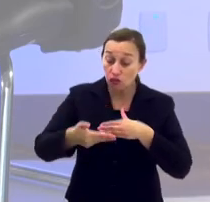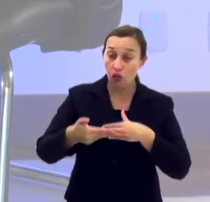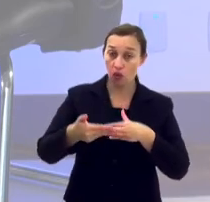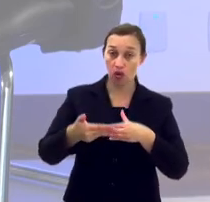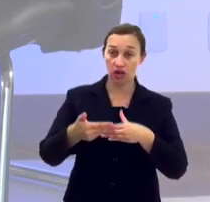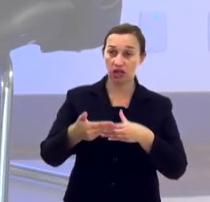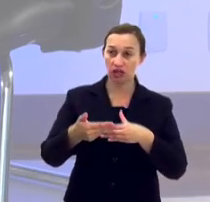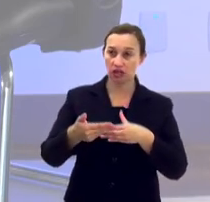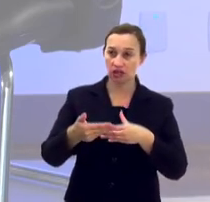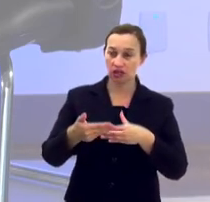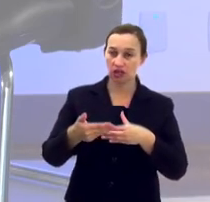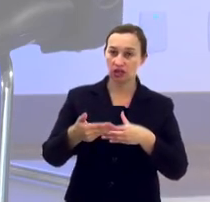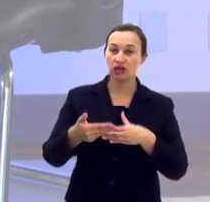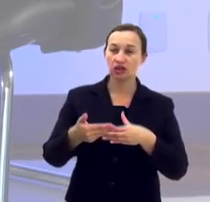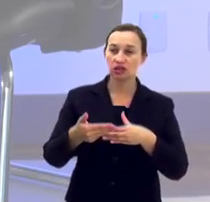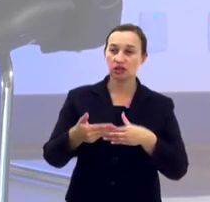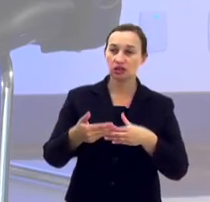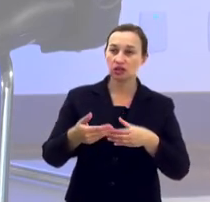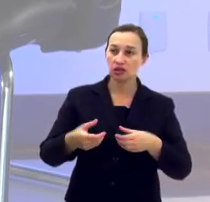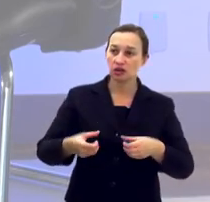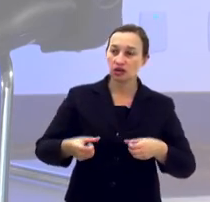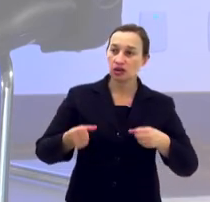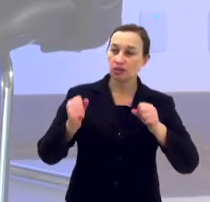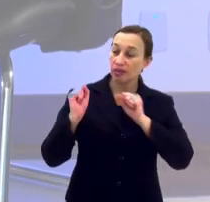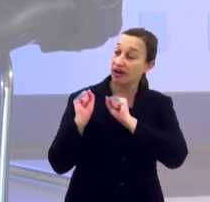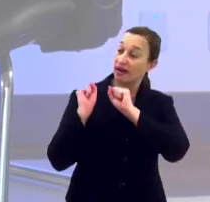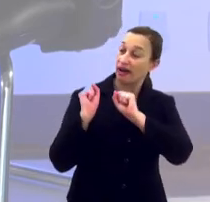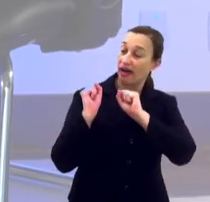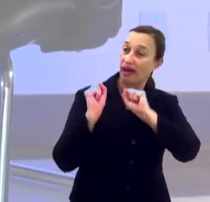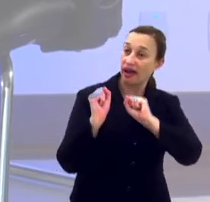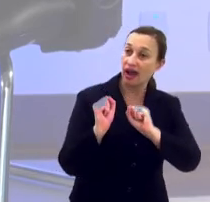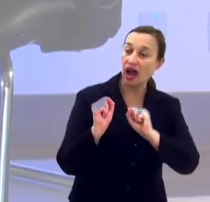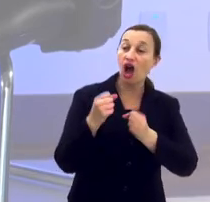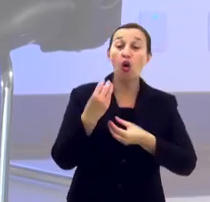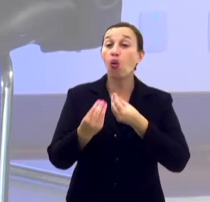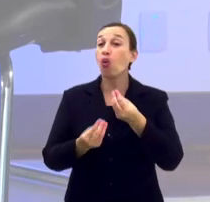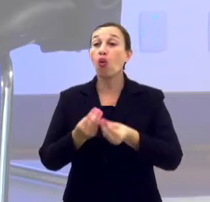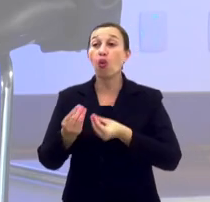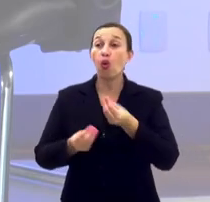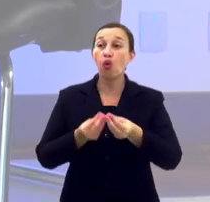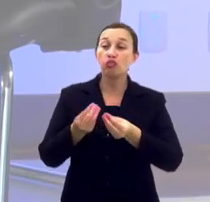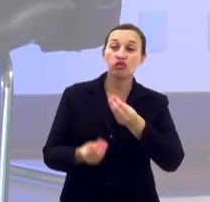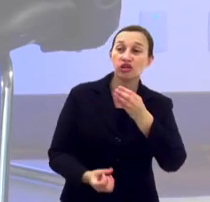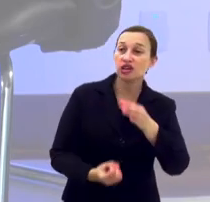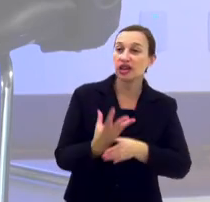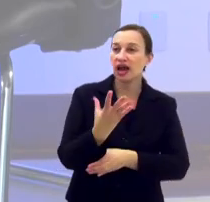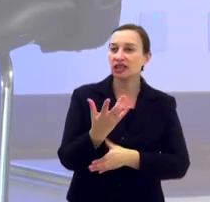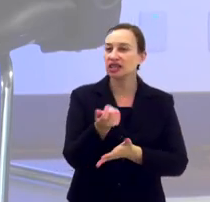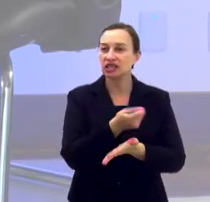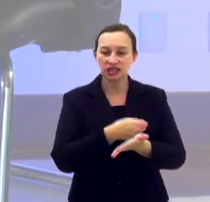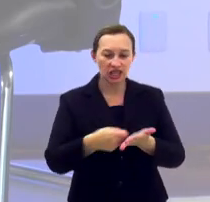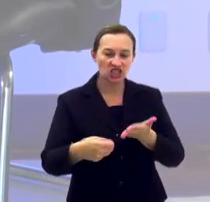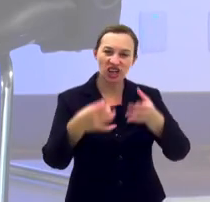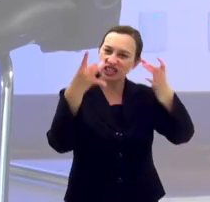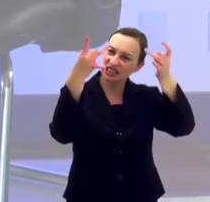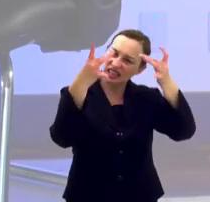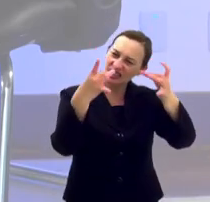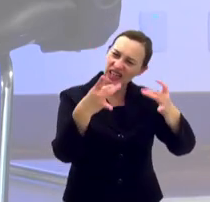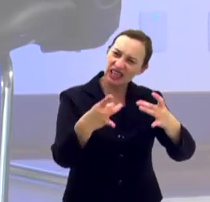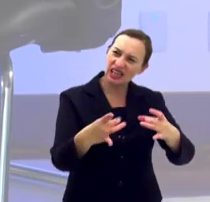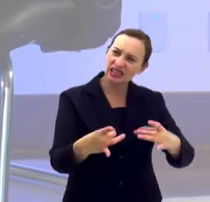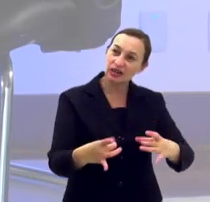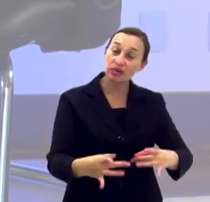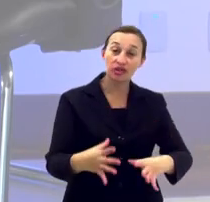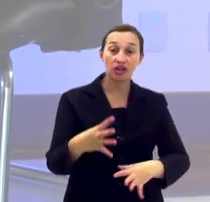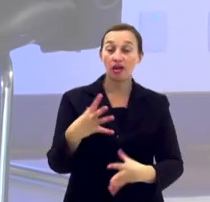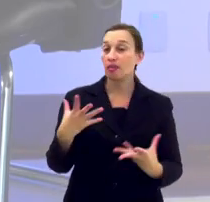com as hastes que seriam para carregá-la, tudo como deveria ser construída, está escrito, detalhe por